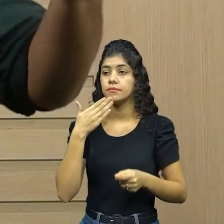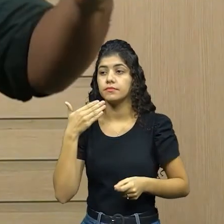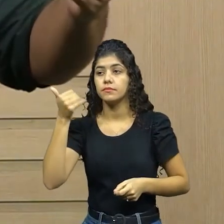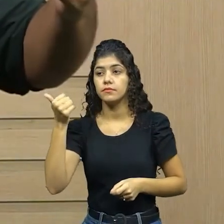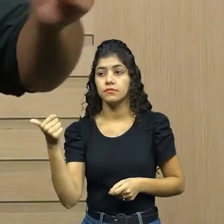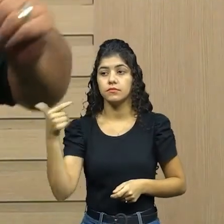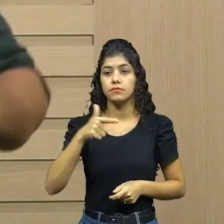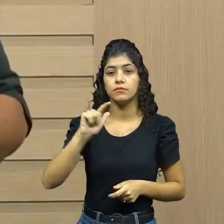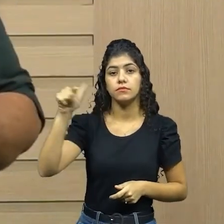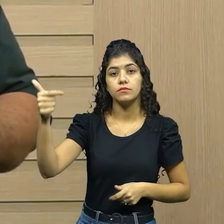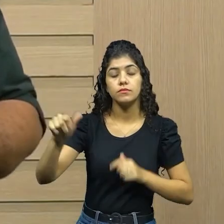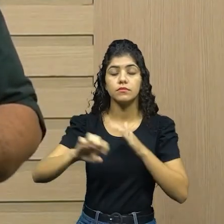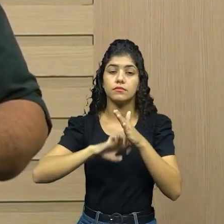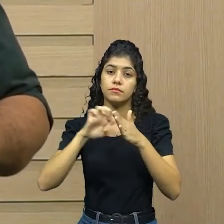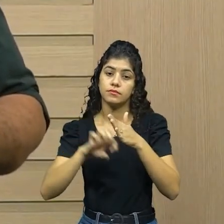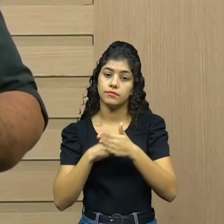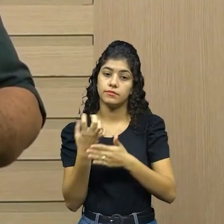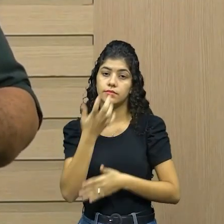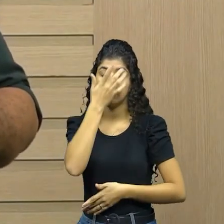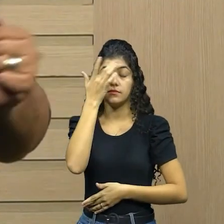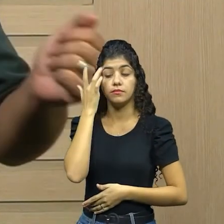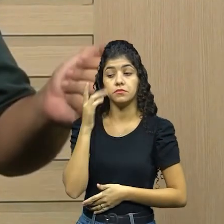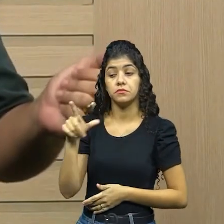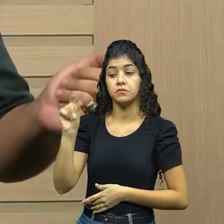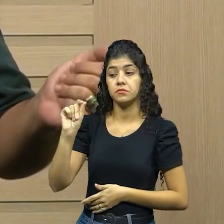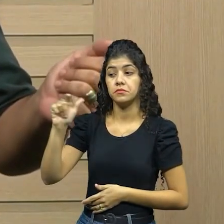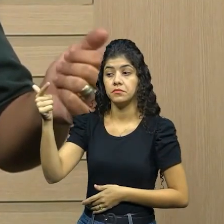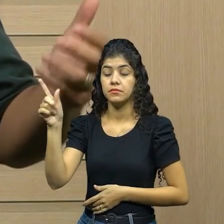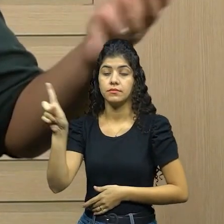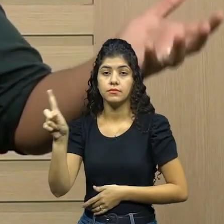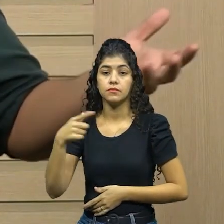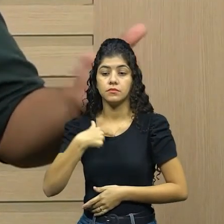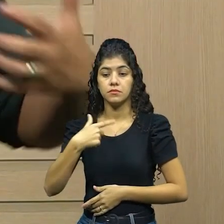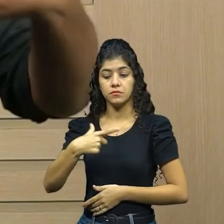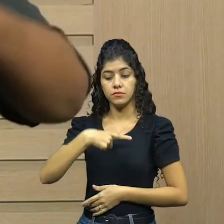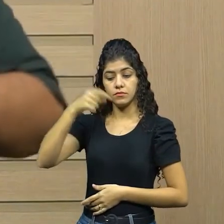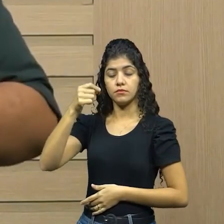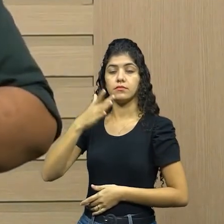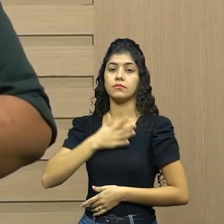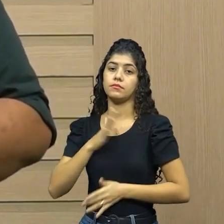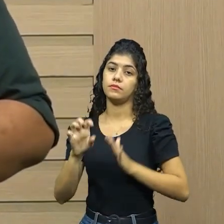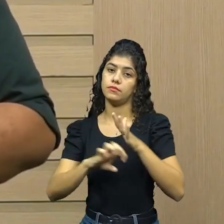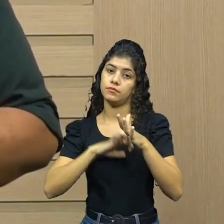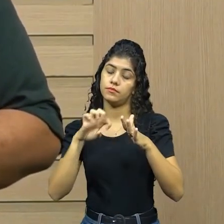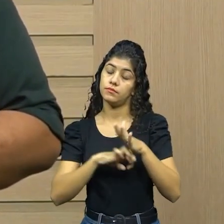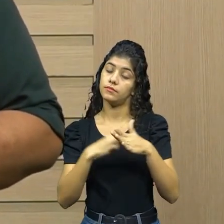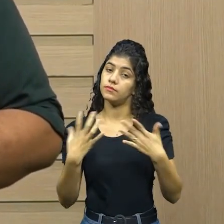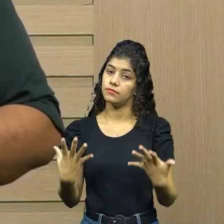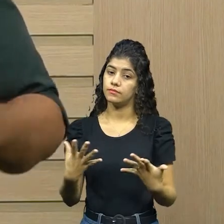ser melhor que o outro? Porque as pessoas não escolhem tal empresa e escolhem a minha